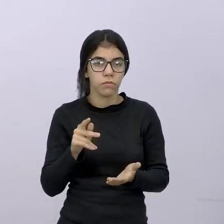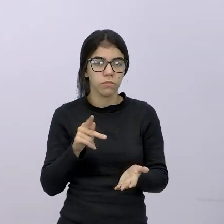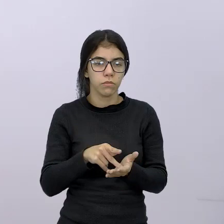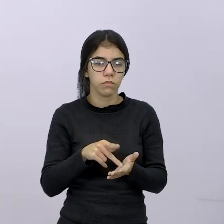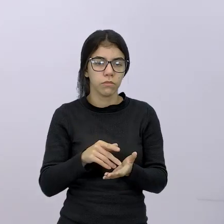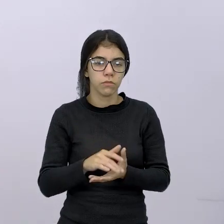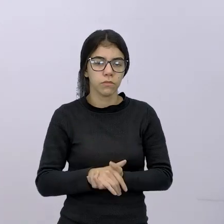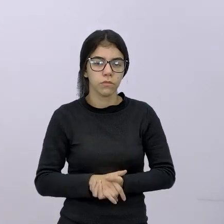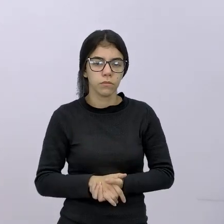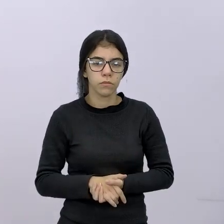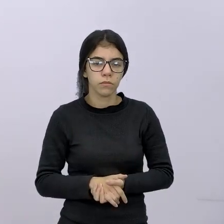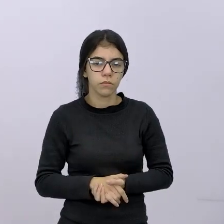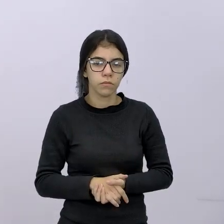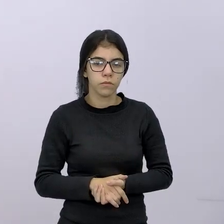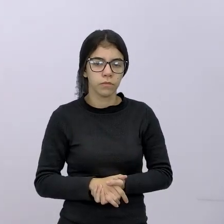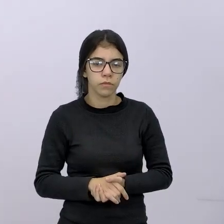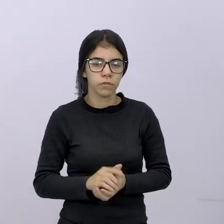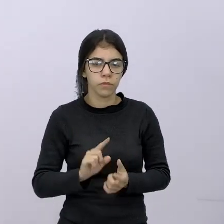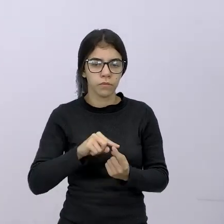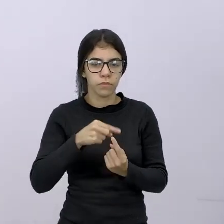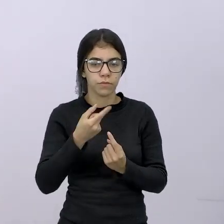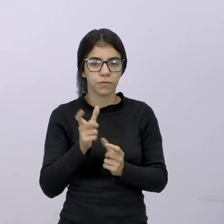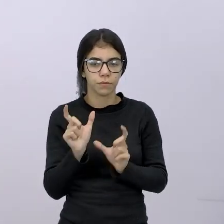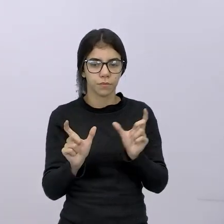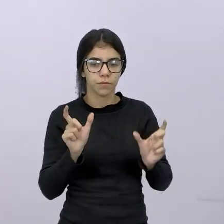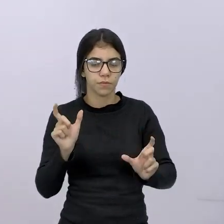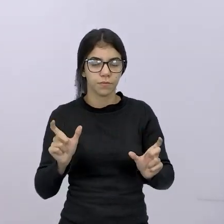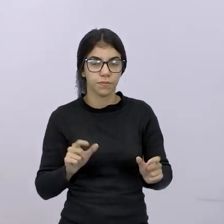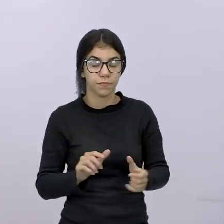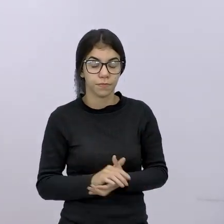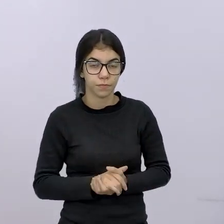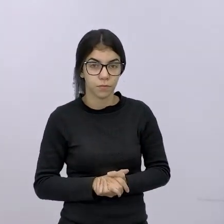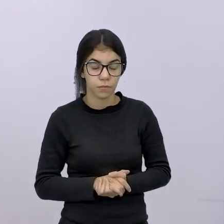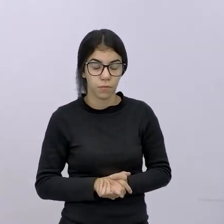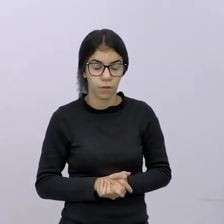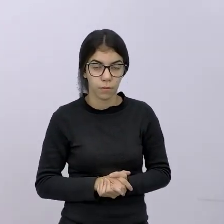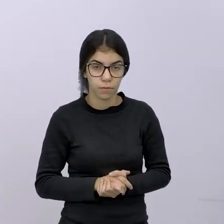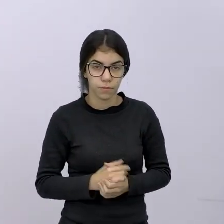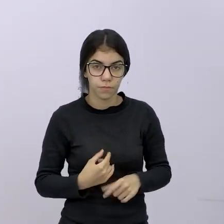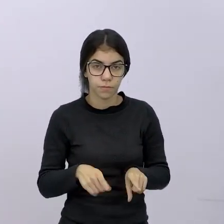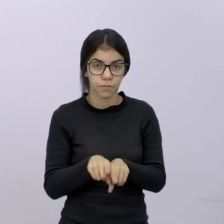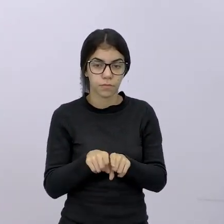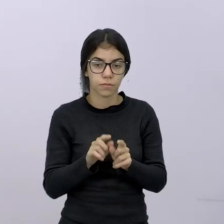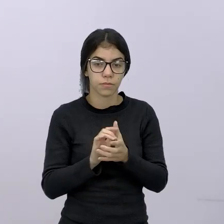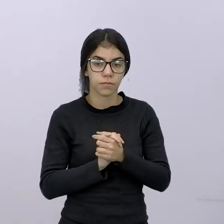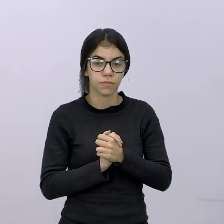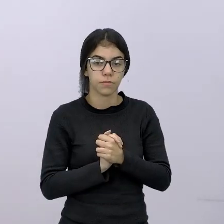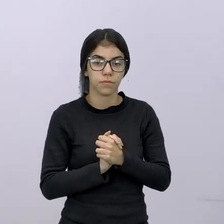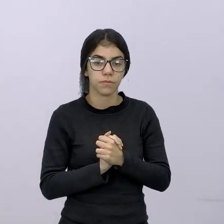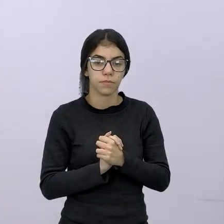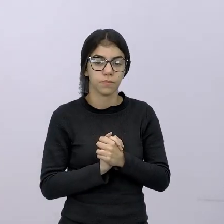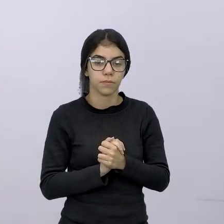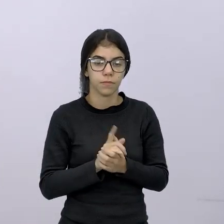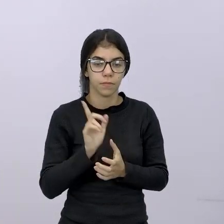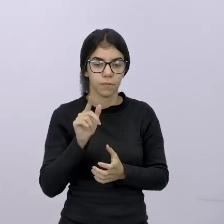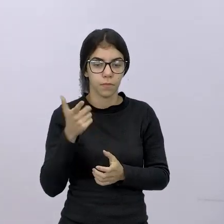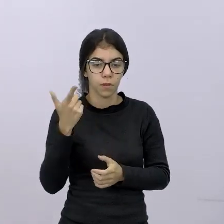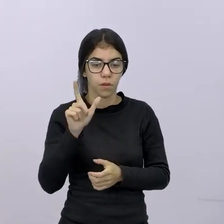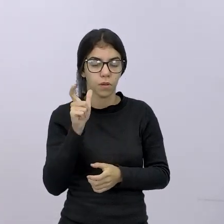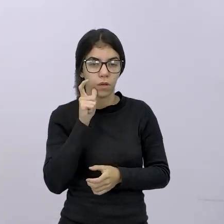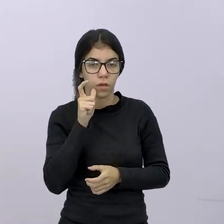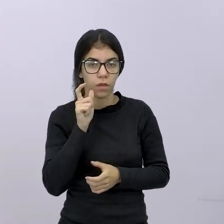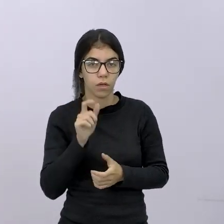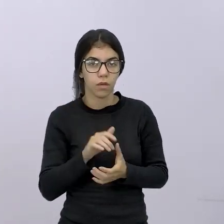né? Então a verdade você vai ver nas palavras das pessoas, né? As palavras sobre algo. Isso é uma outra coisa interessante. Só para